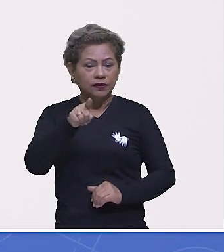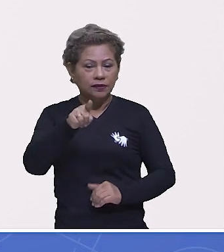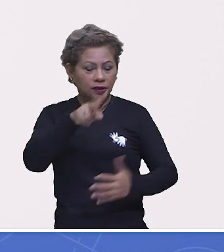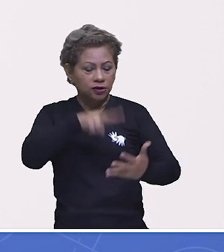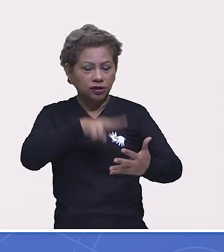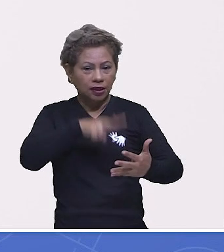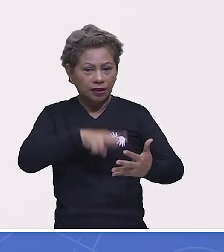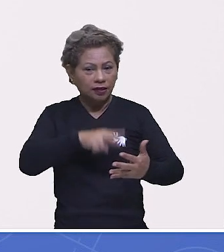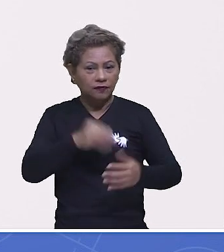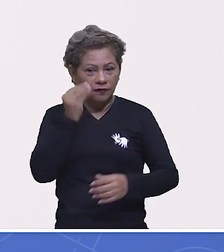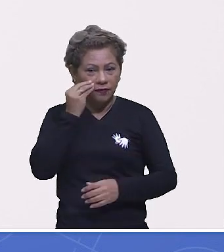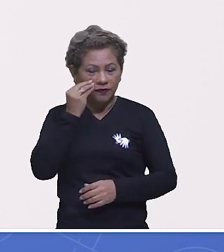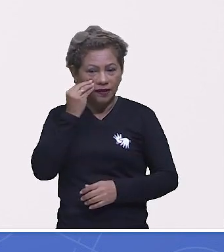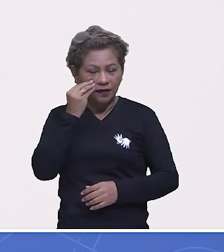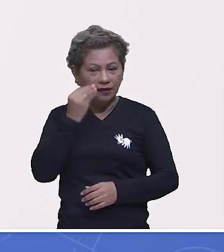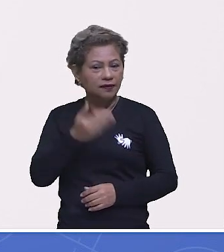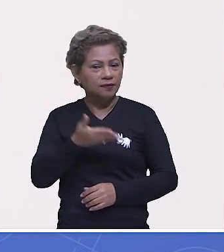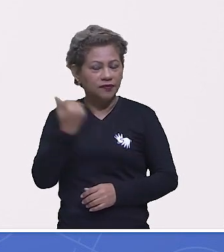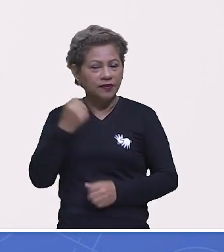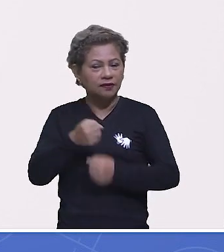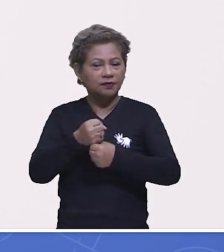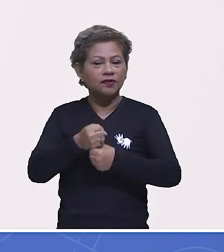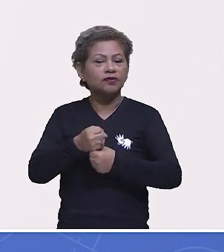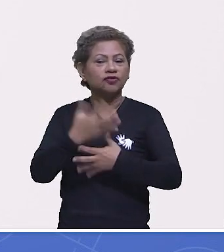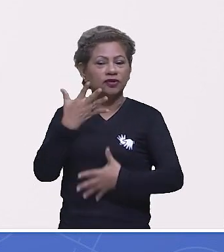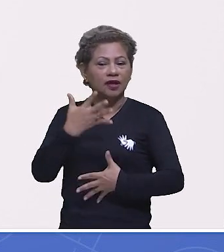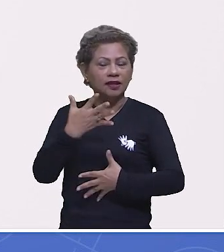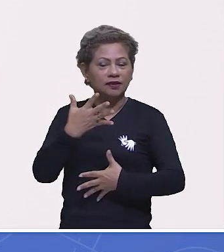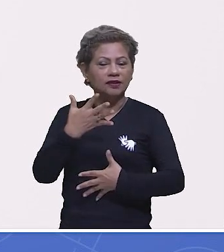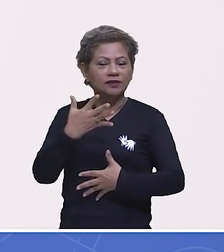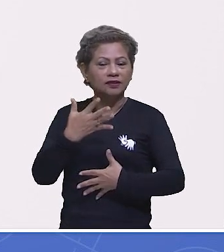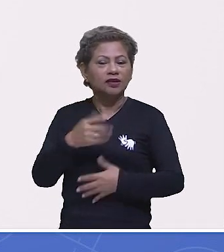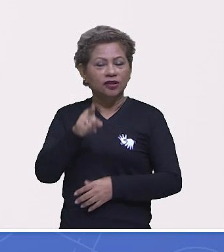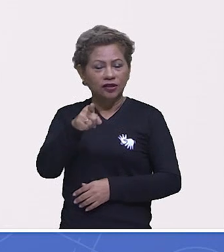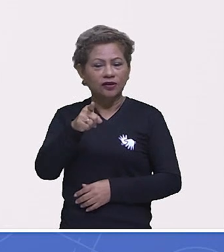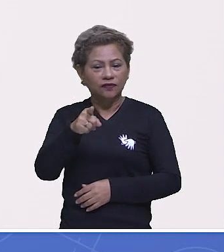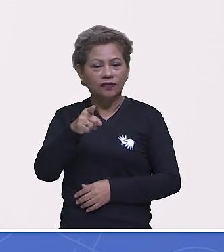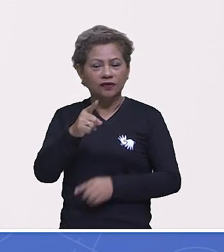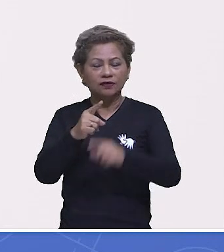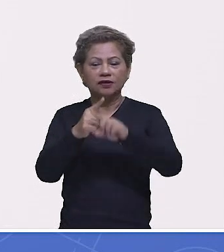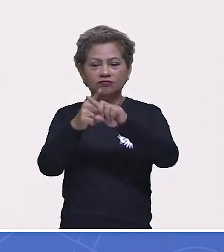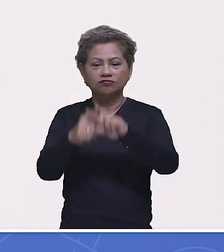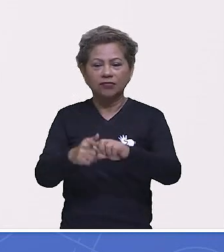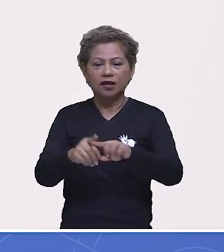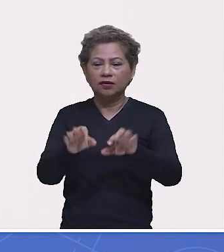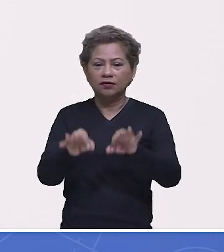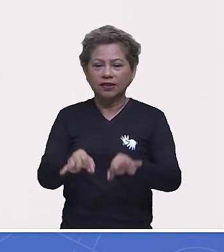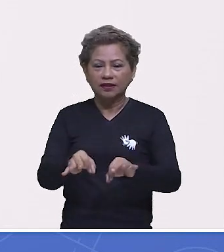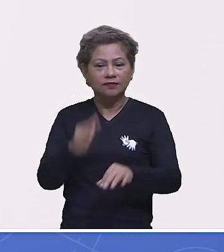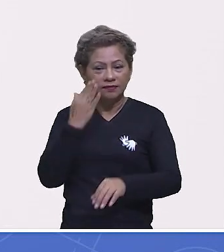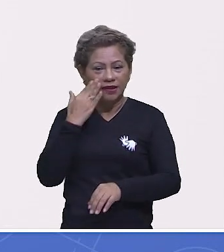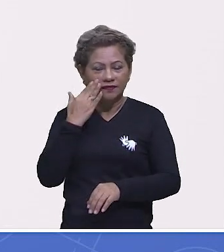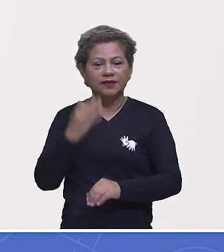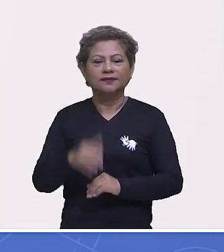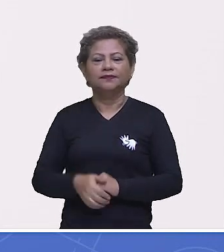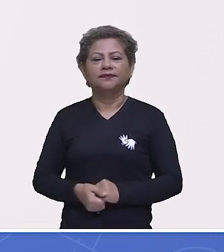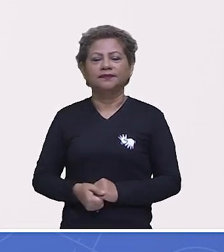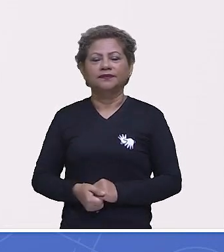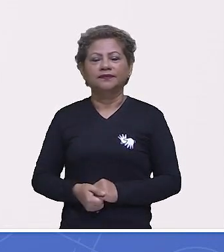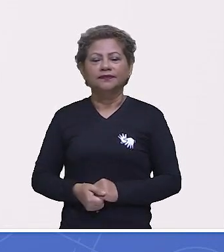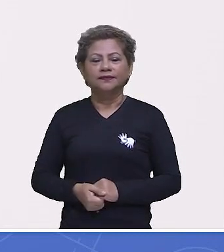Vamos lá? Quero ver no chat o que vocês escolheram aí, qual dessas alternativas, tá bom? Então, vou acompanhar